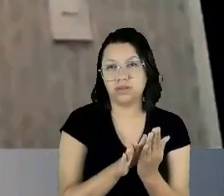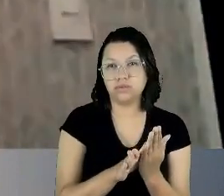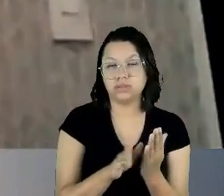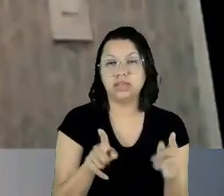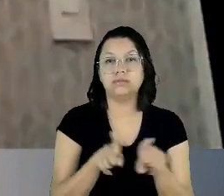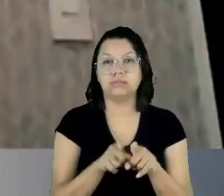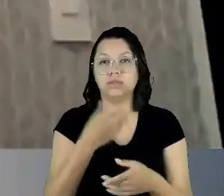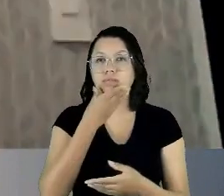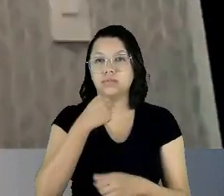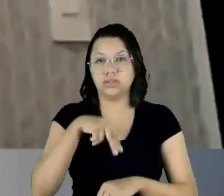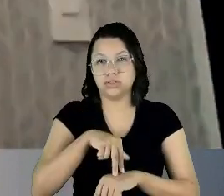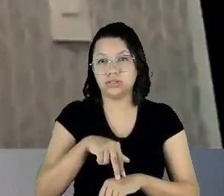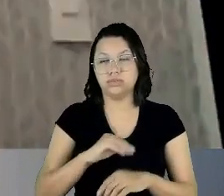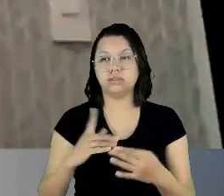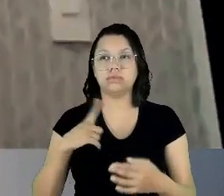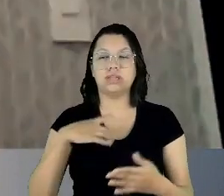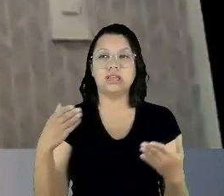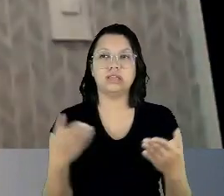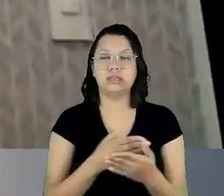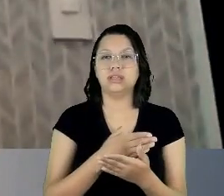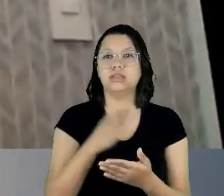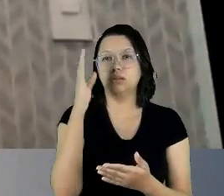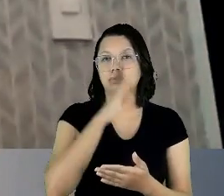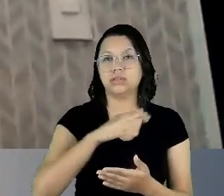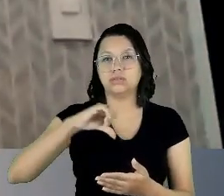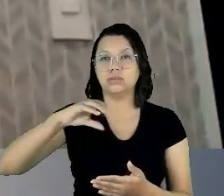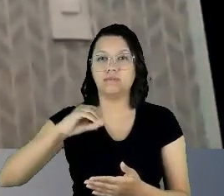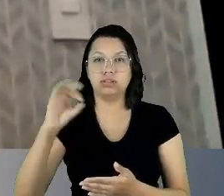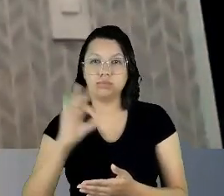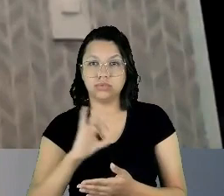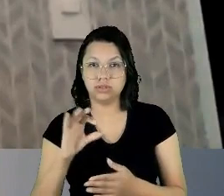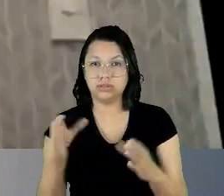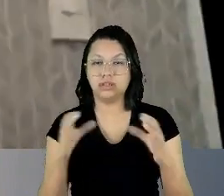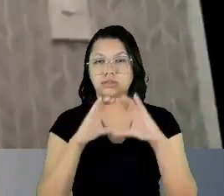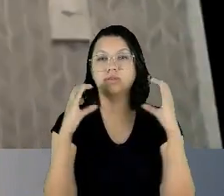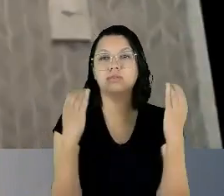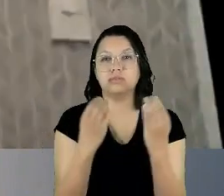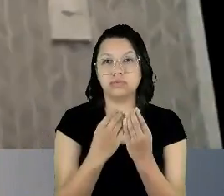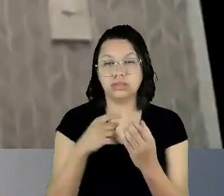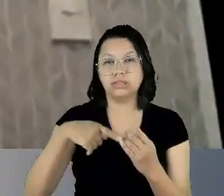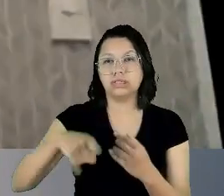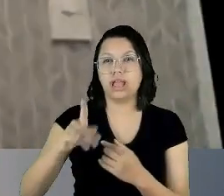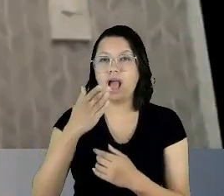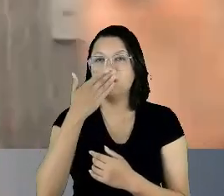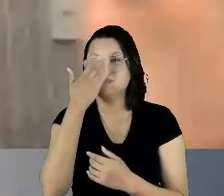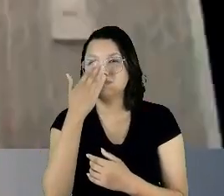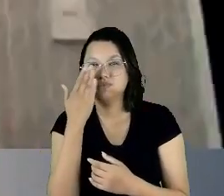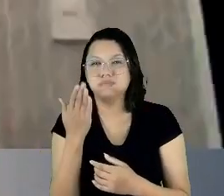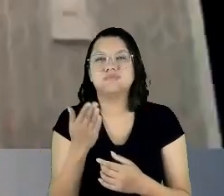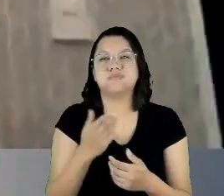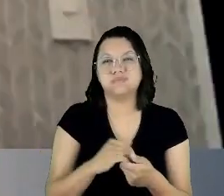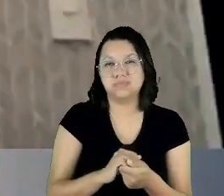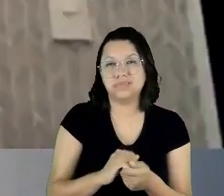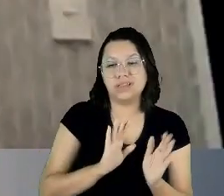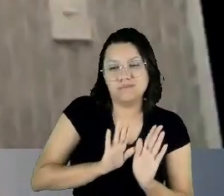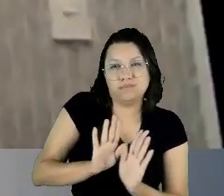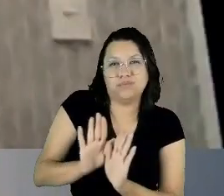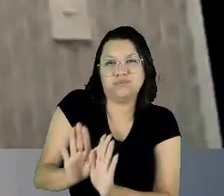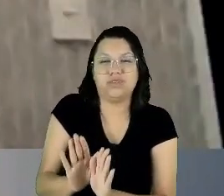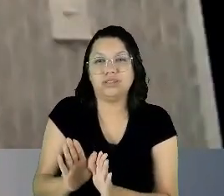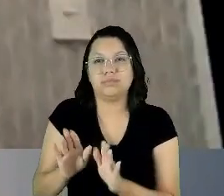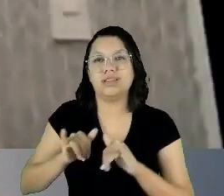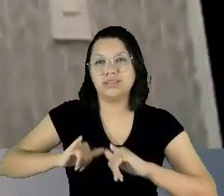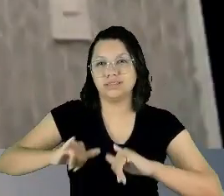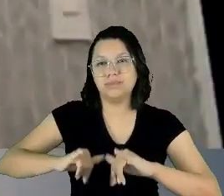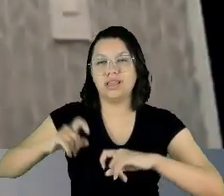machismo. Então, a gente tem aqui no Brasil 90% dessa comunidade que está na prostituição, então é empurrada para esse mercado do sexo,